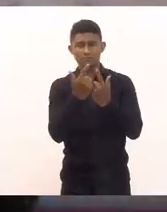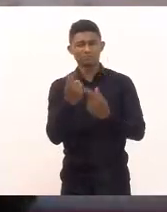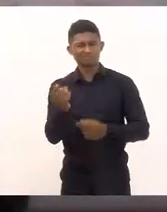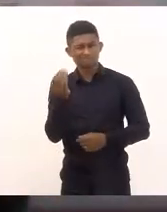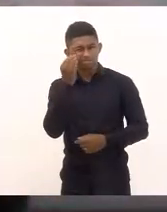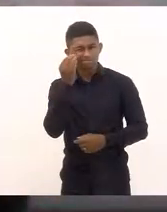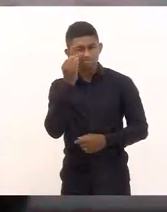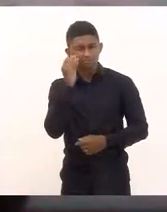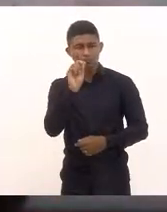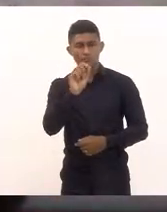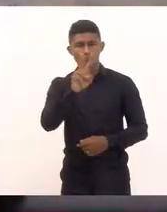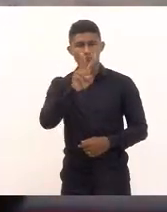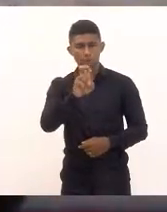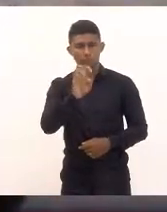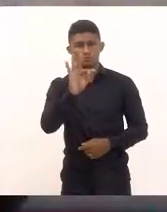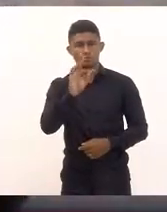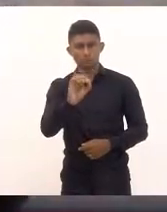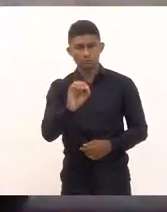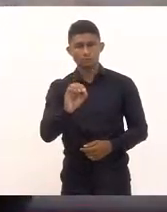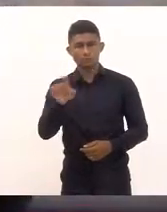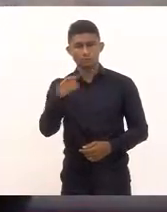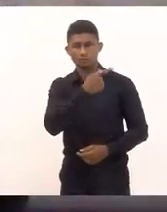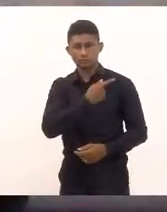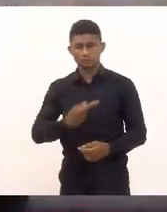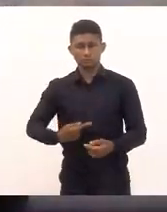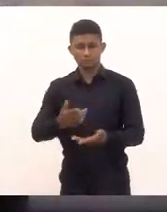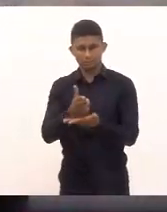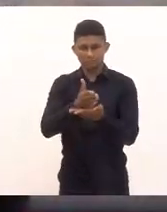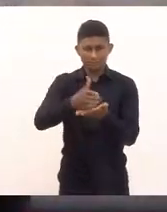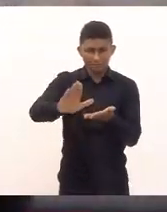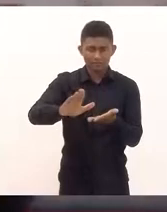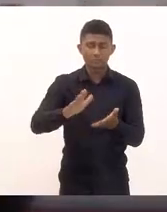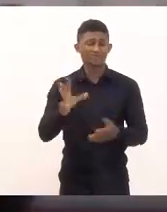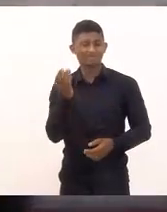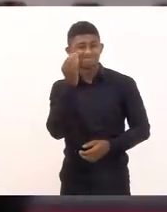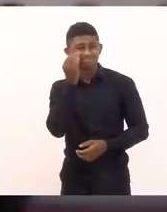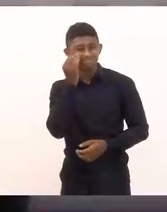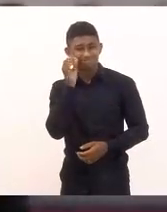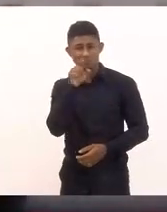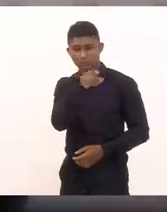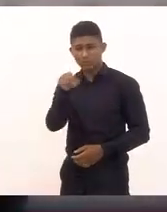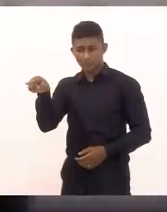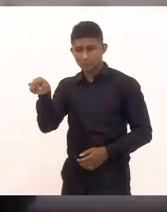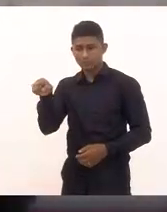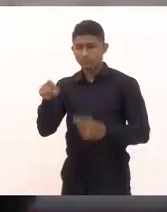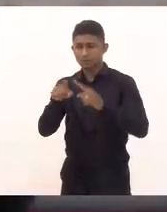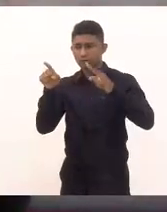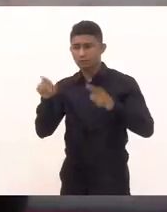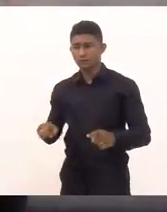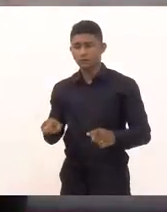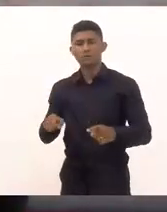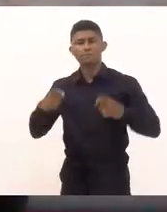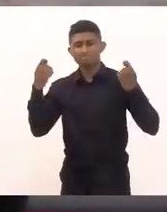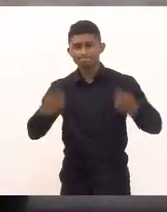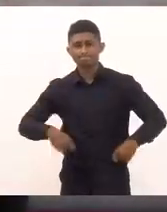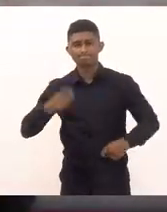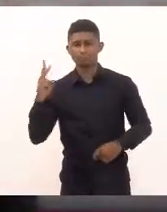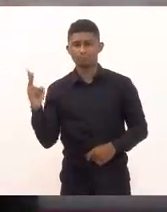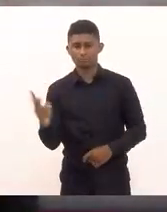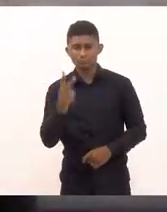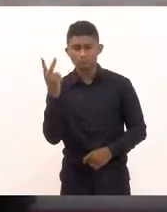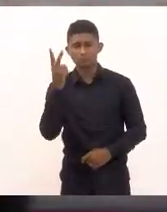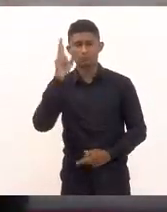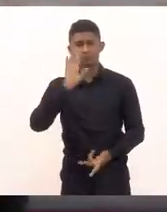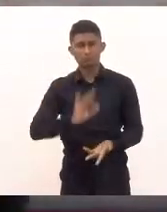tentando derrubar o veto do governador, foi reconhecer essa categoria como trabalhadores que precisam ser dignificados de